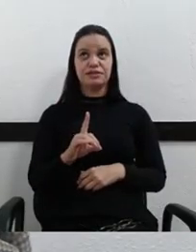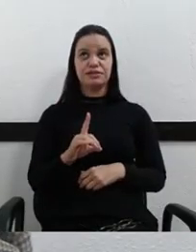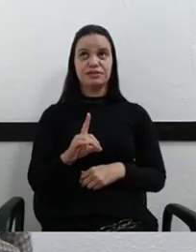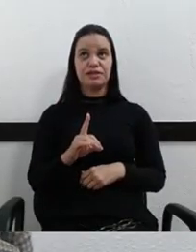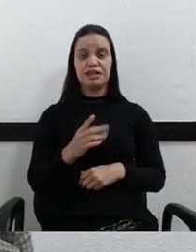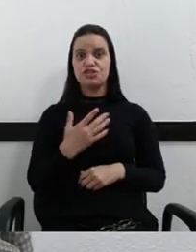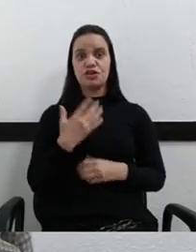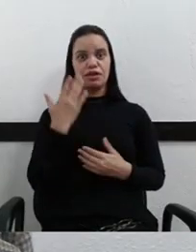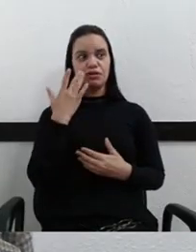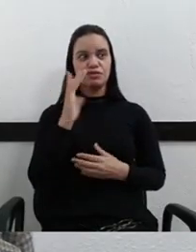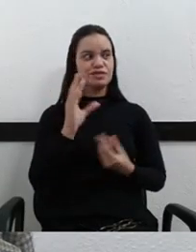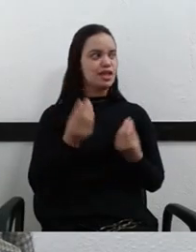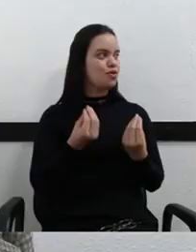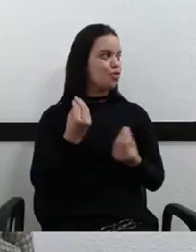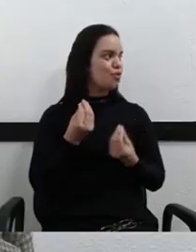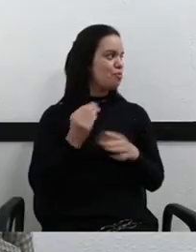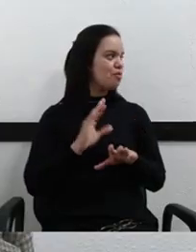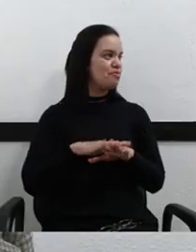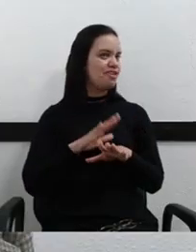sei nem como isso vai ser